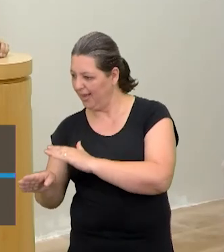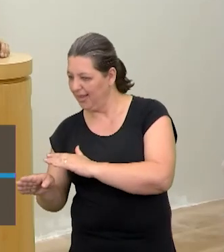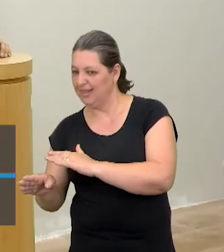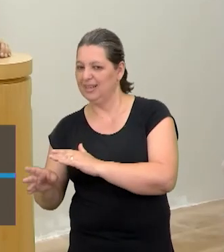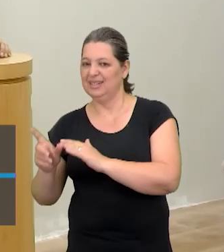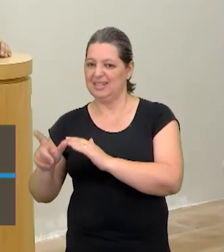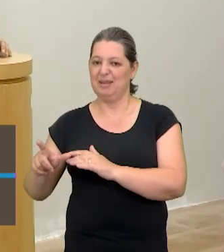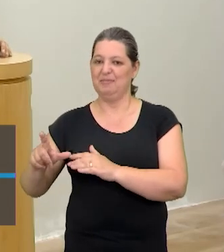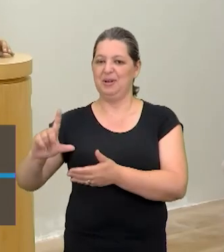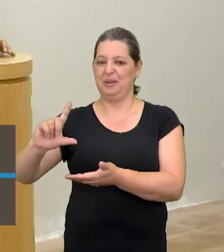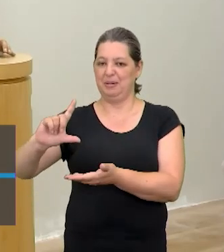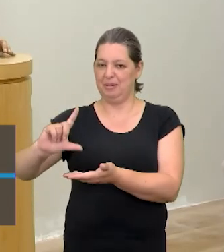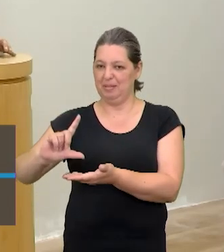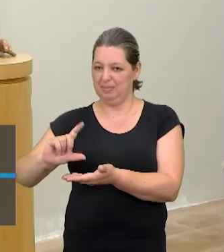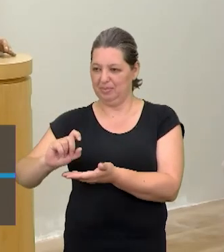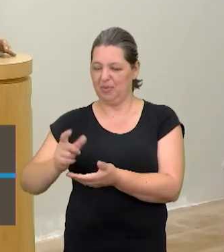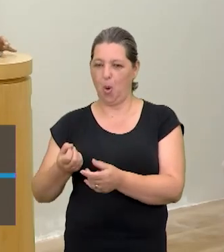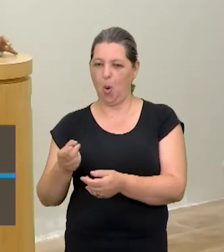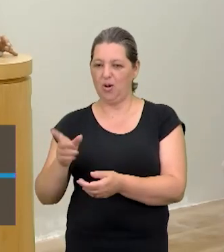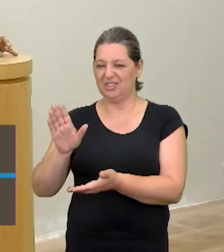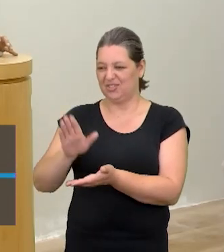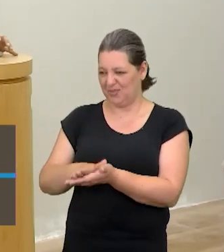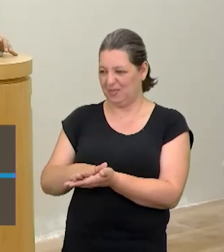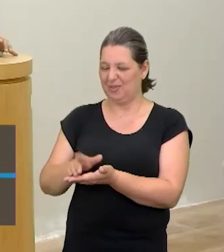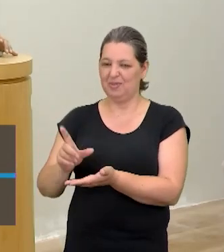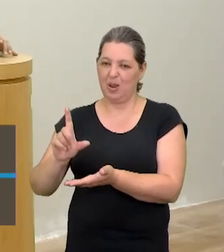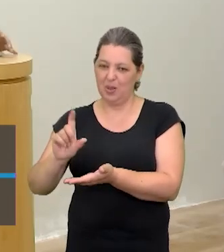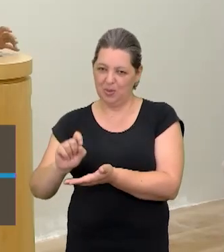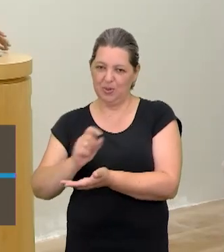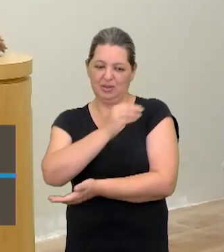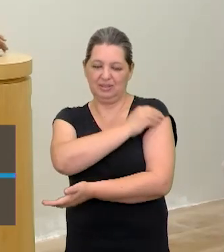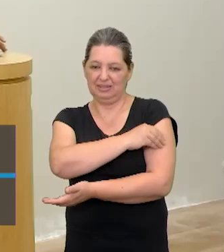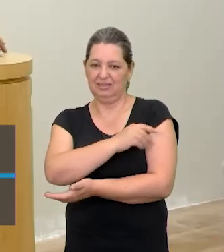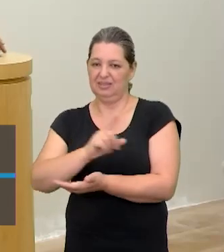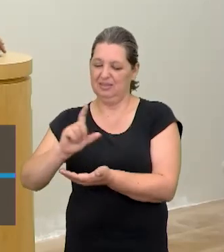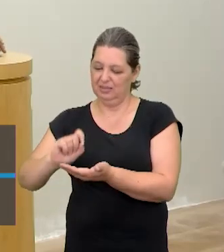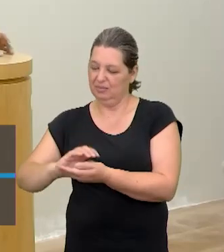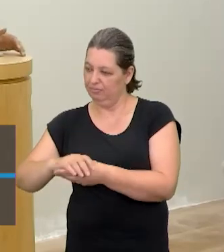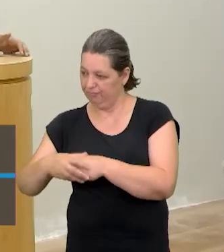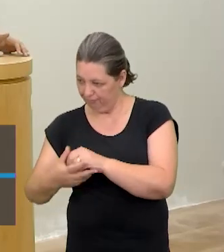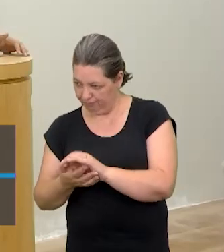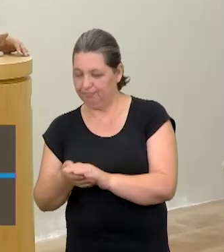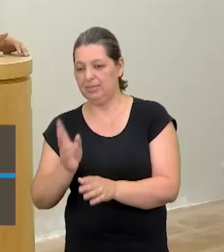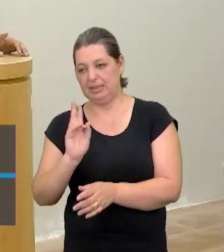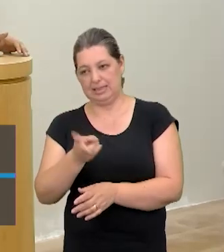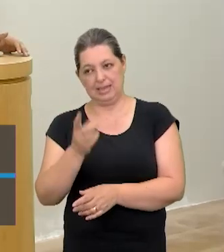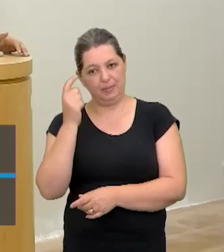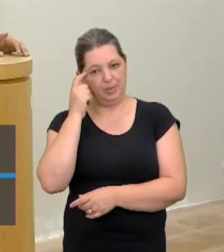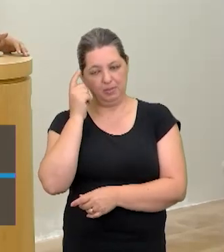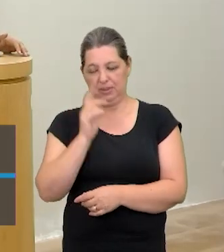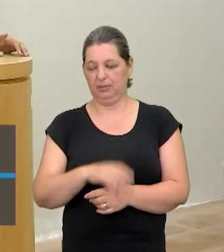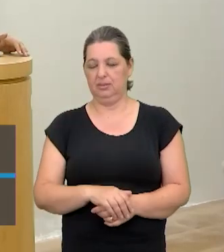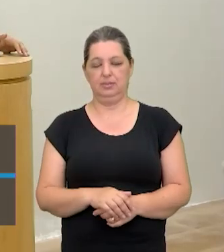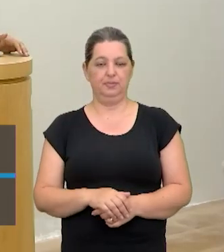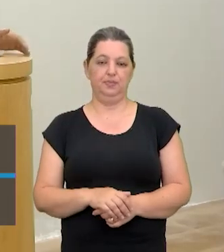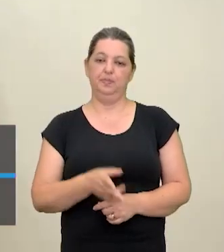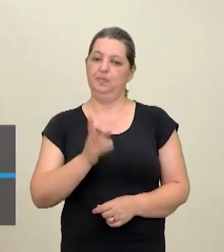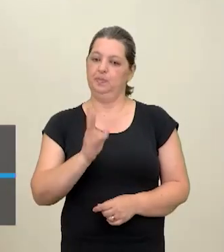e sempre tem lá aquela torre de álcool em gel e a gente sempre pensa nisso. Álcool em gel, ele virou um pensamento